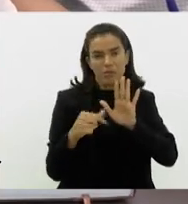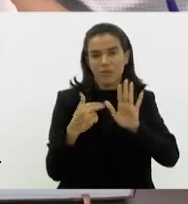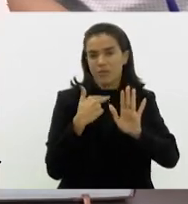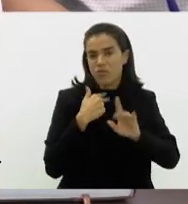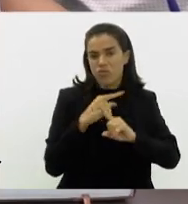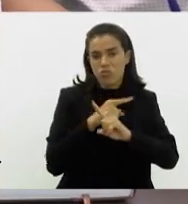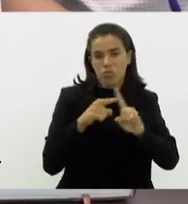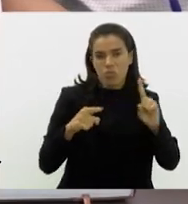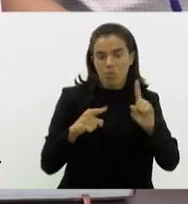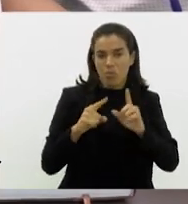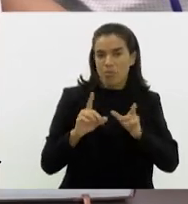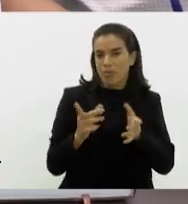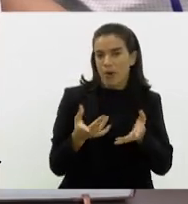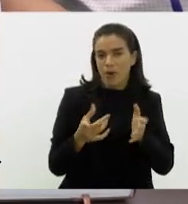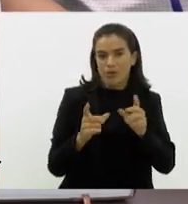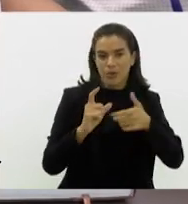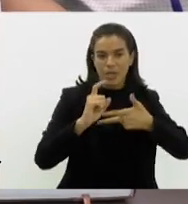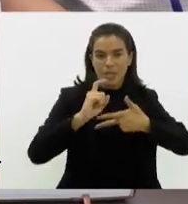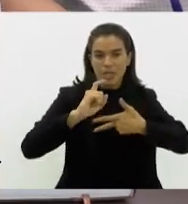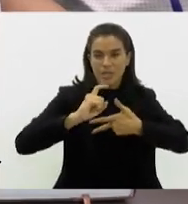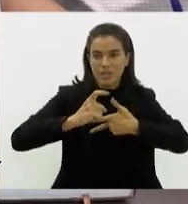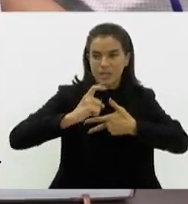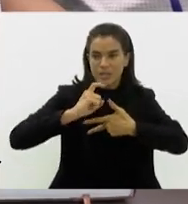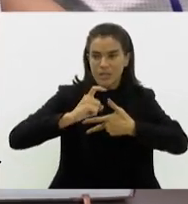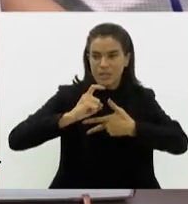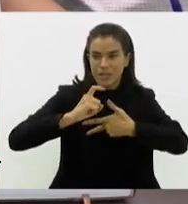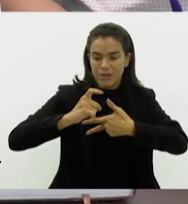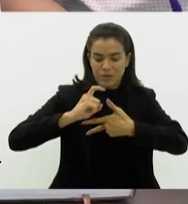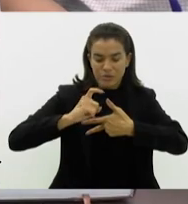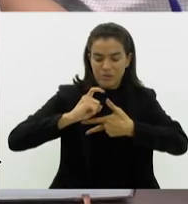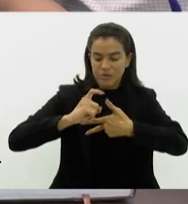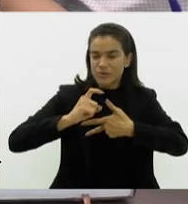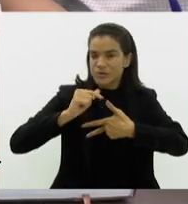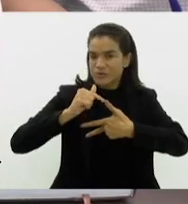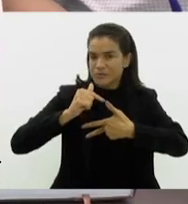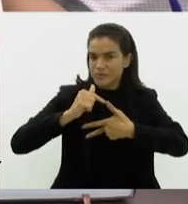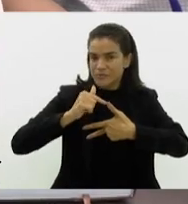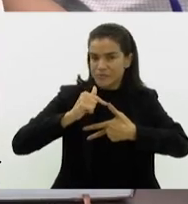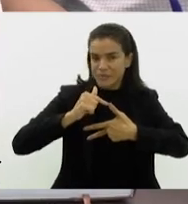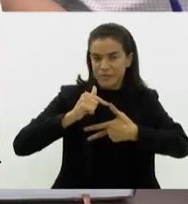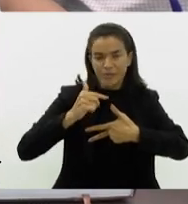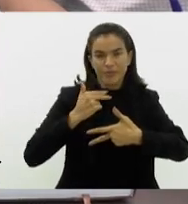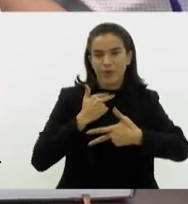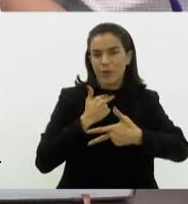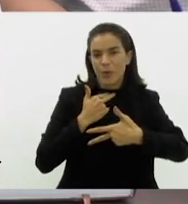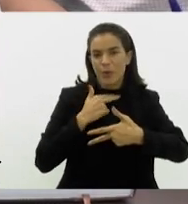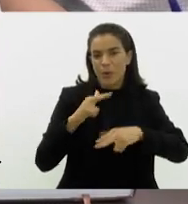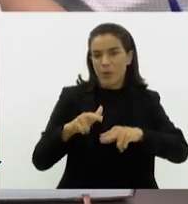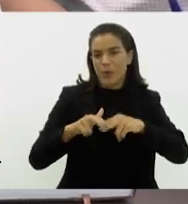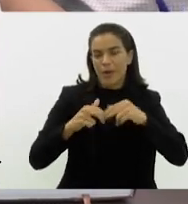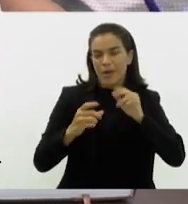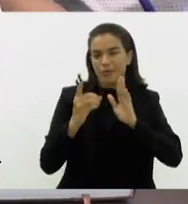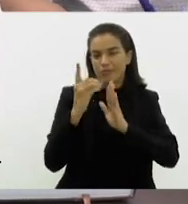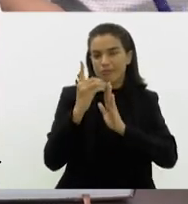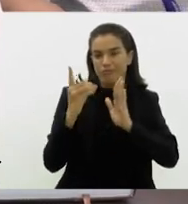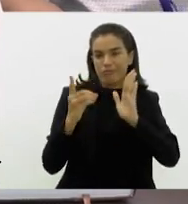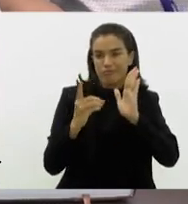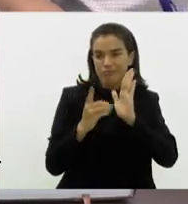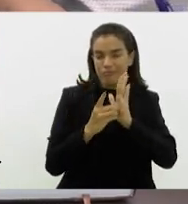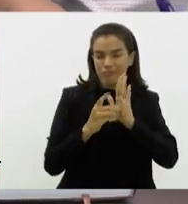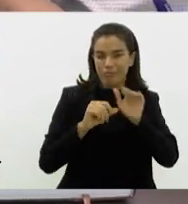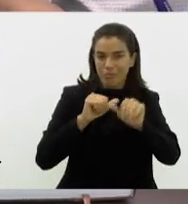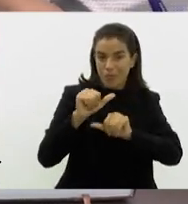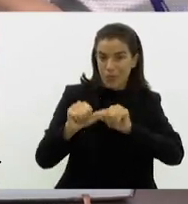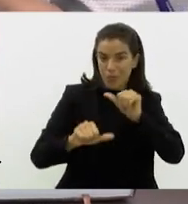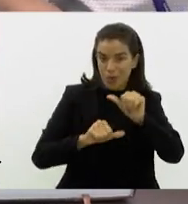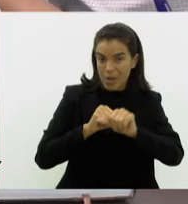o executivo, porque o executivo ele não pode, por um decreto, por exemplo, alterar